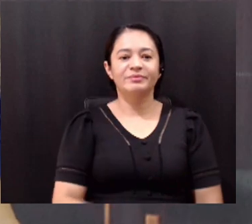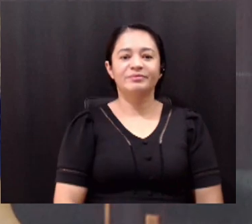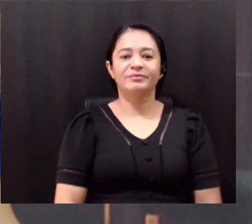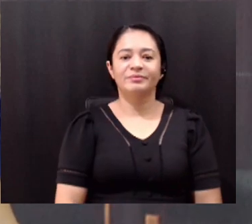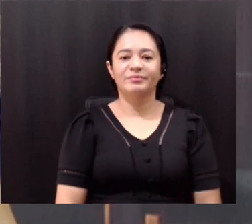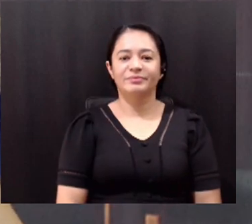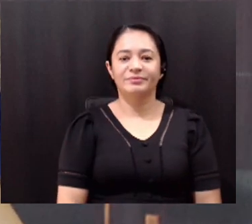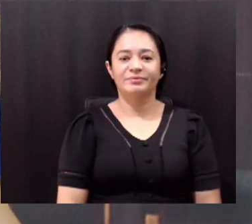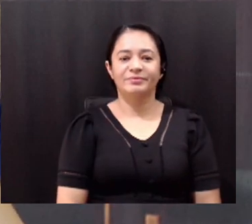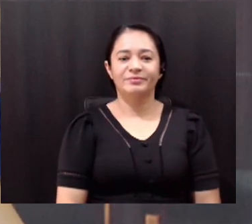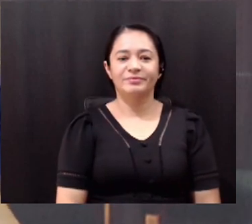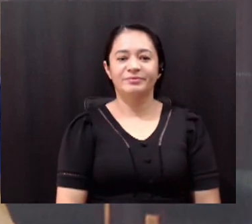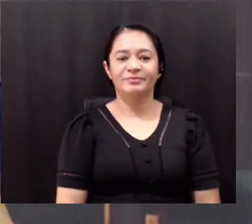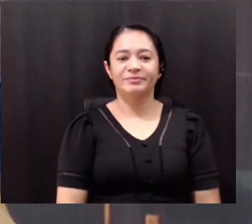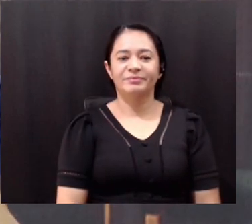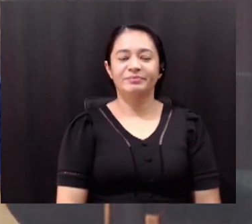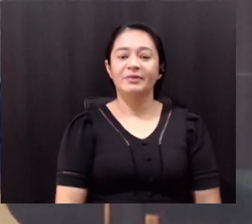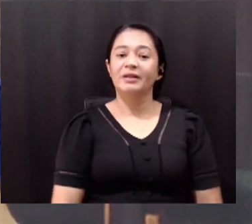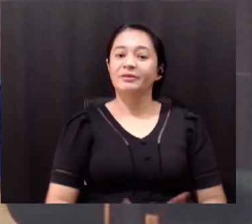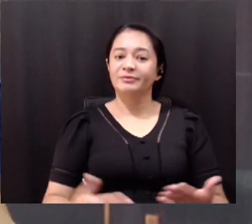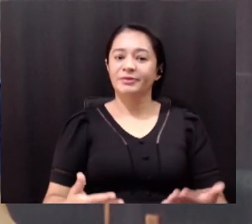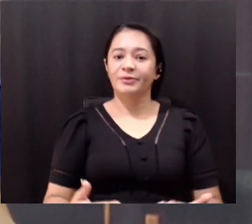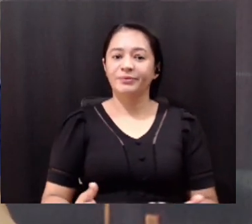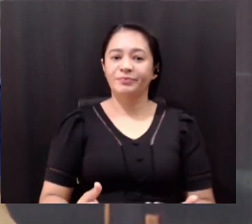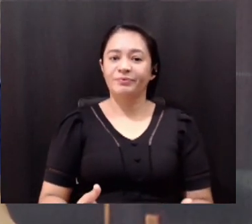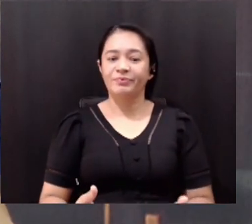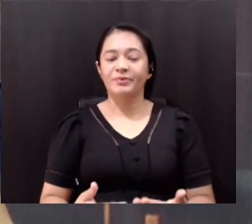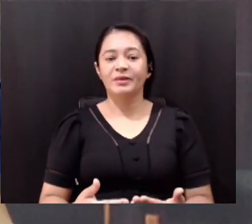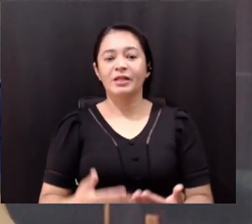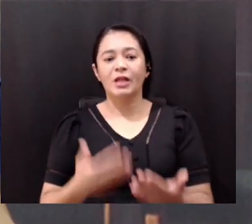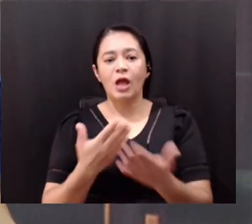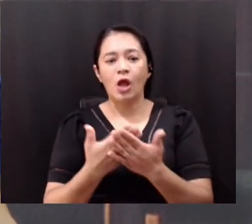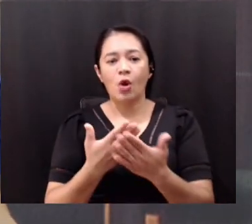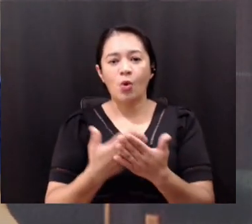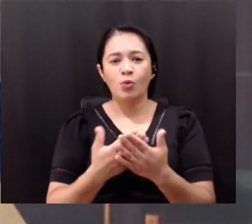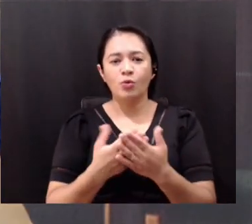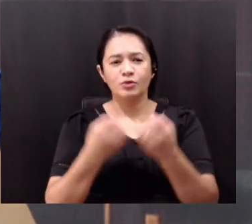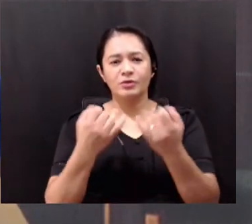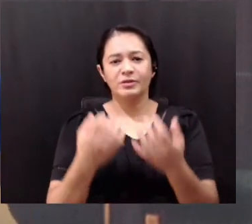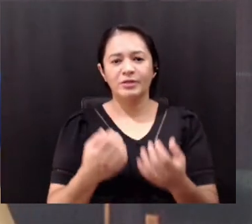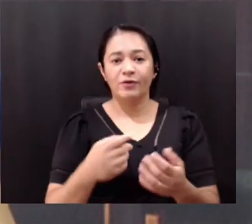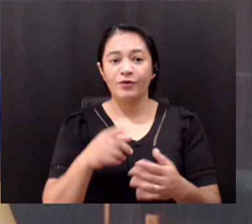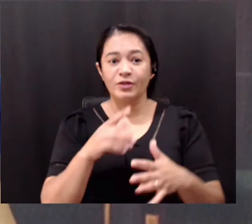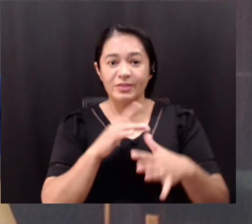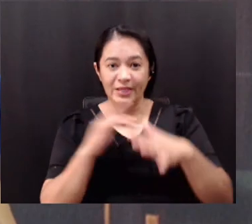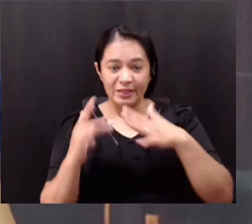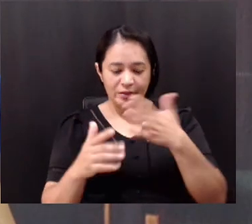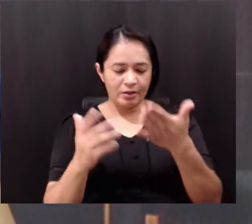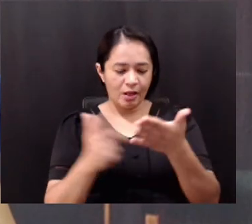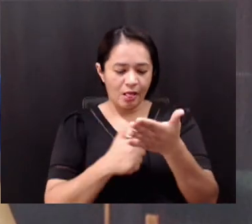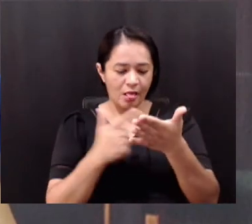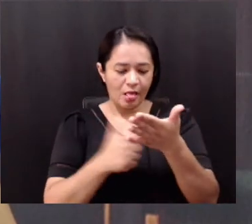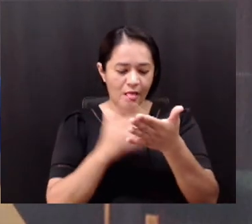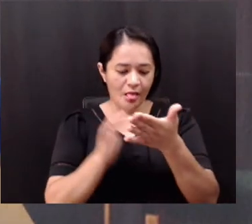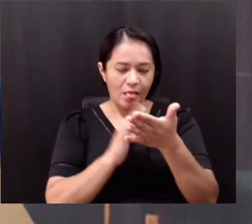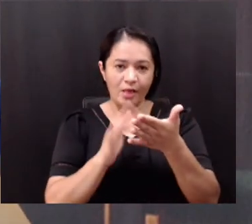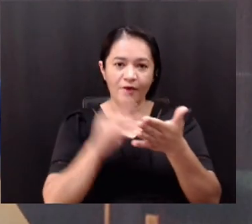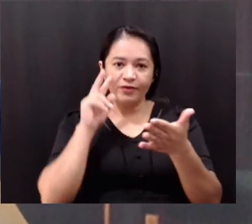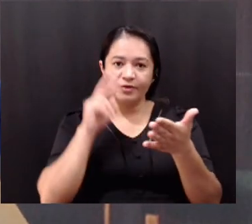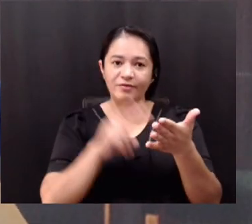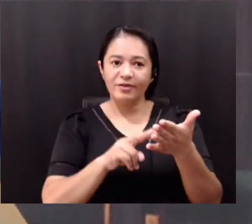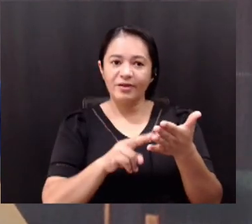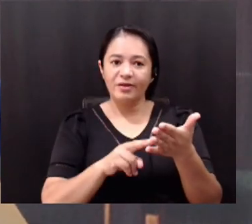tem estudos que dizem, inclusive, que o tempo que você gasta em redes sociais e o que você vê nas redes sociais pode